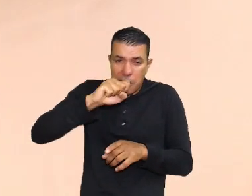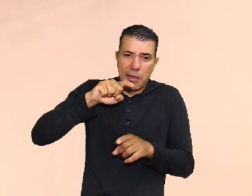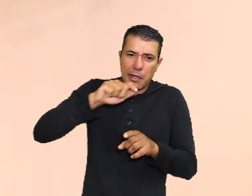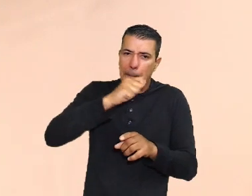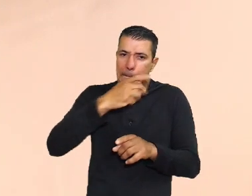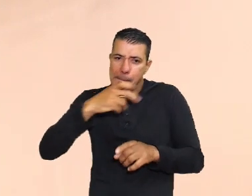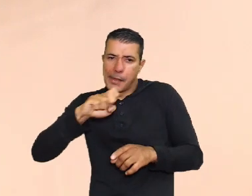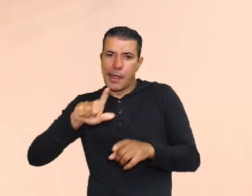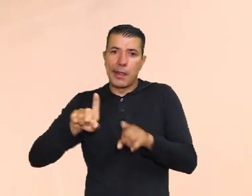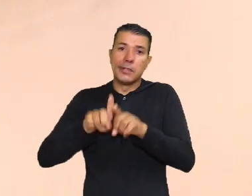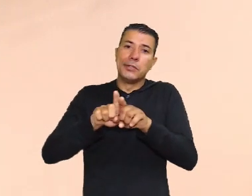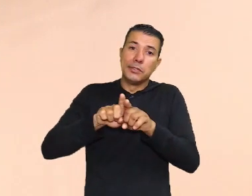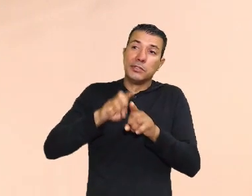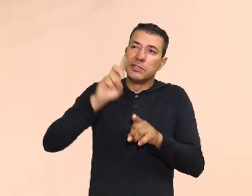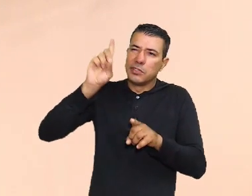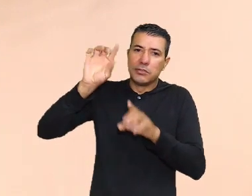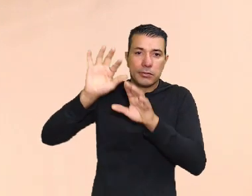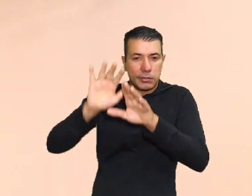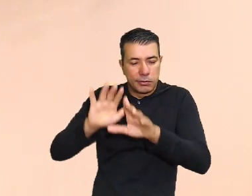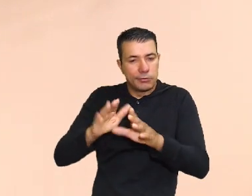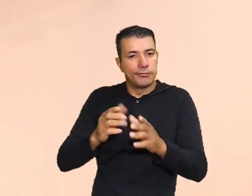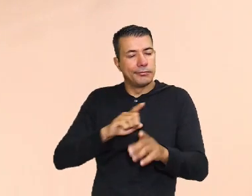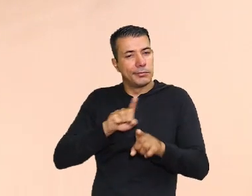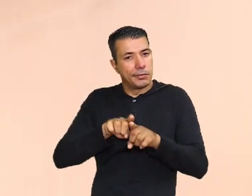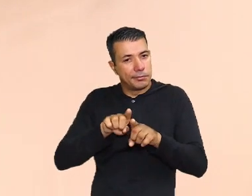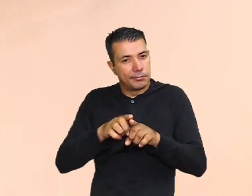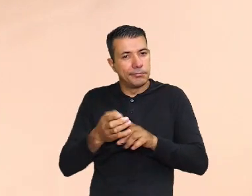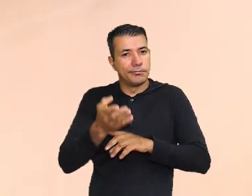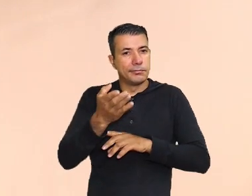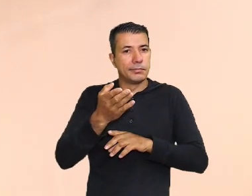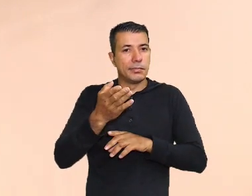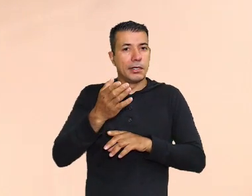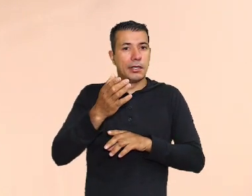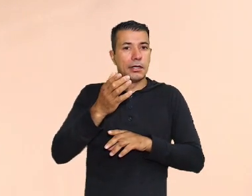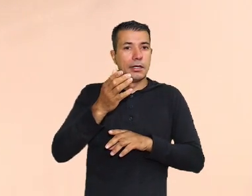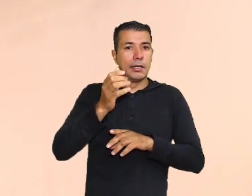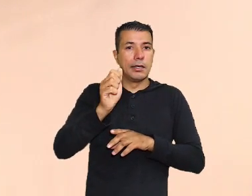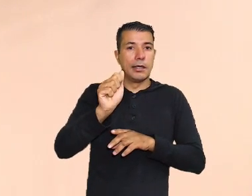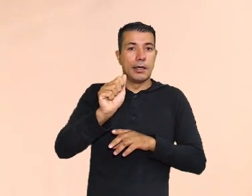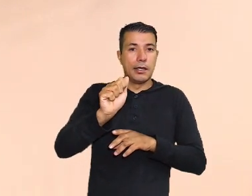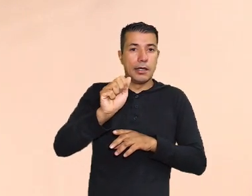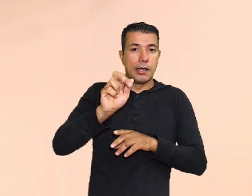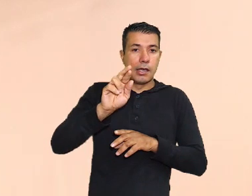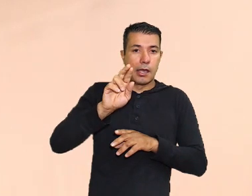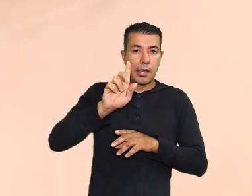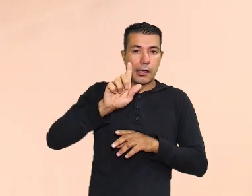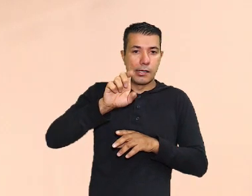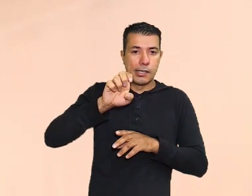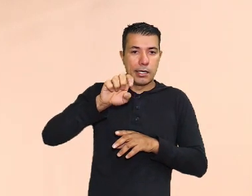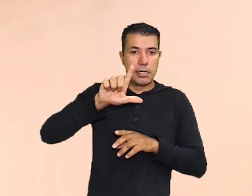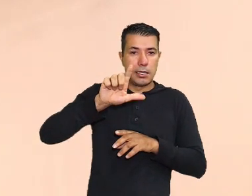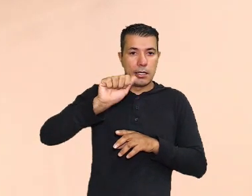abençoe sua vida também, Maria. E também temos aqui Argela Pereira: peço orações pelo meu